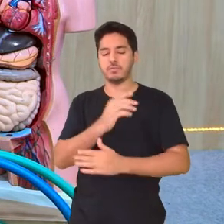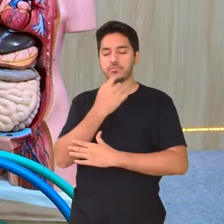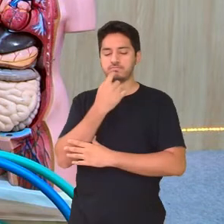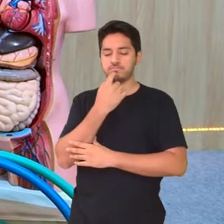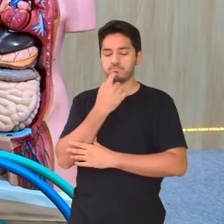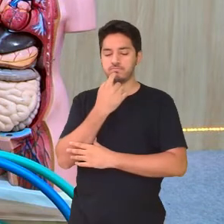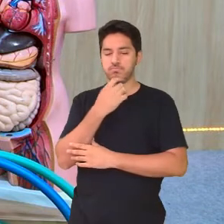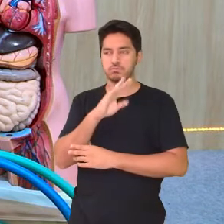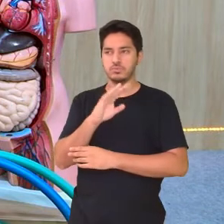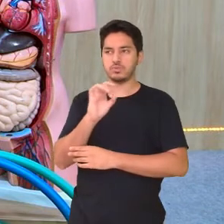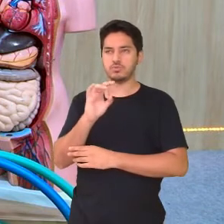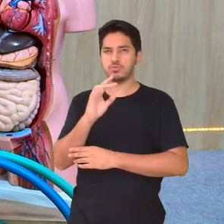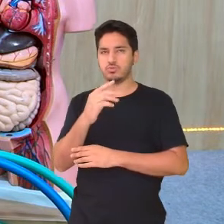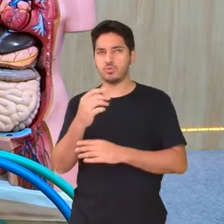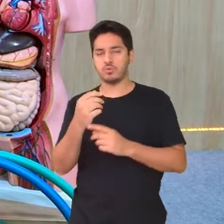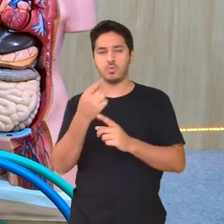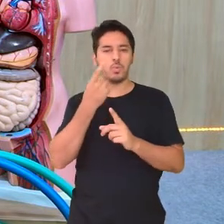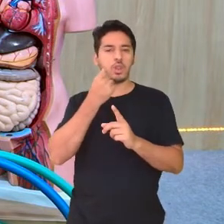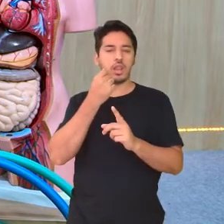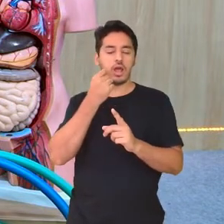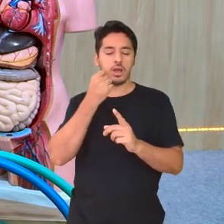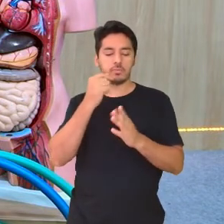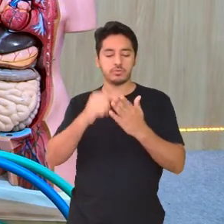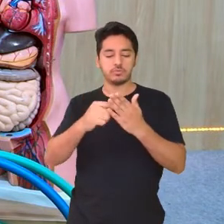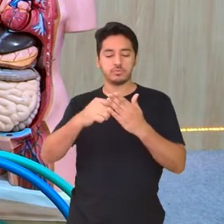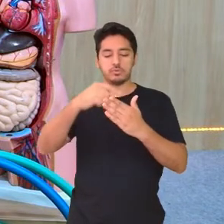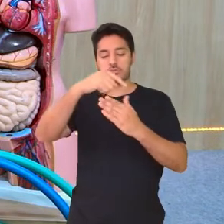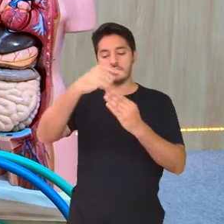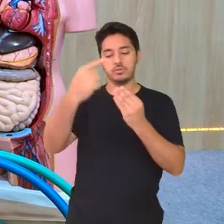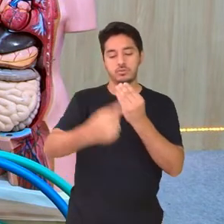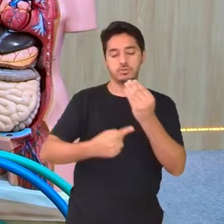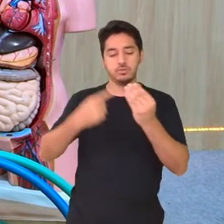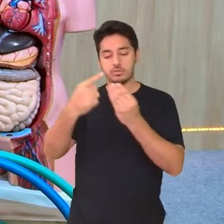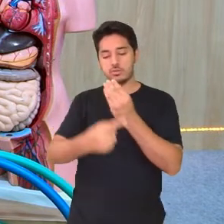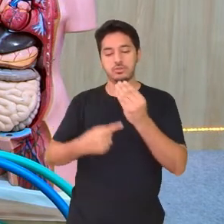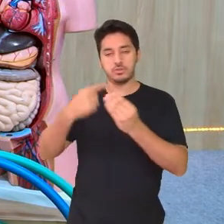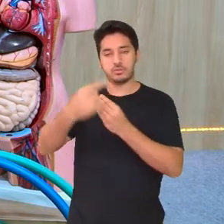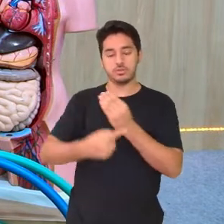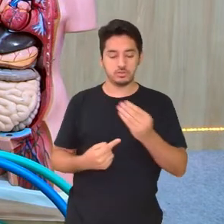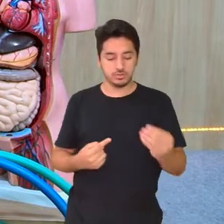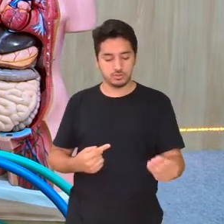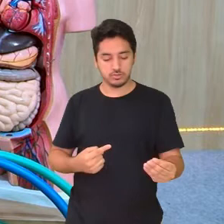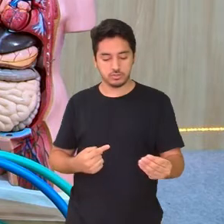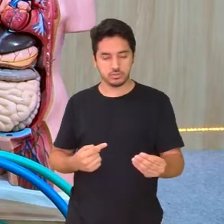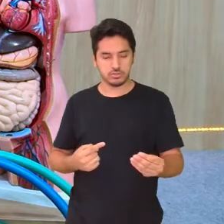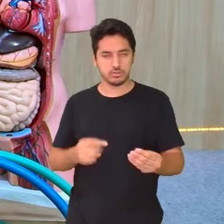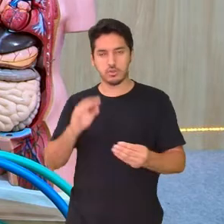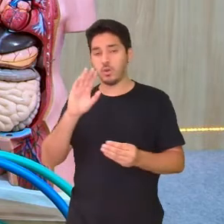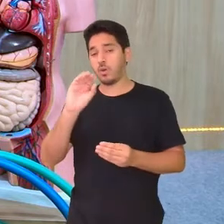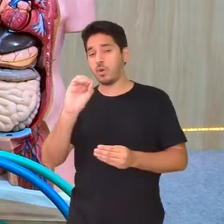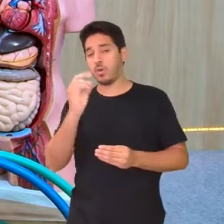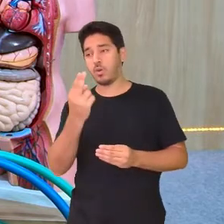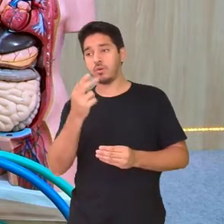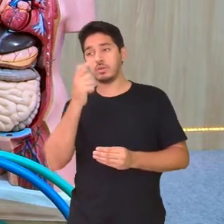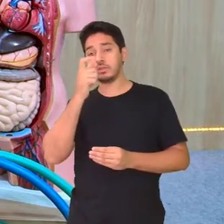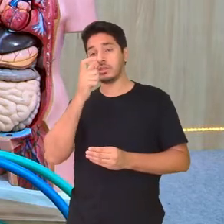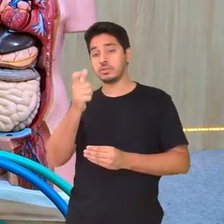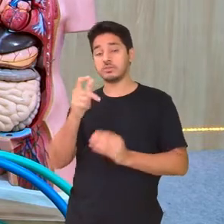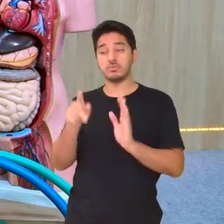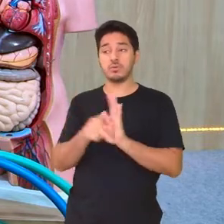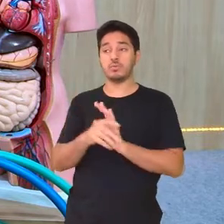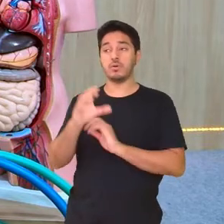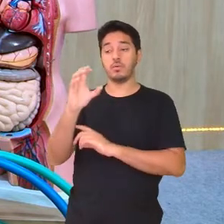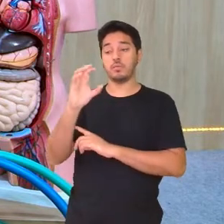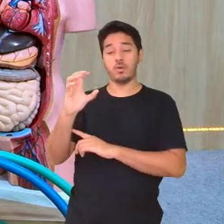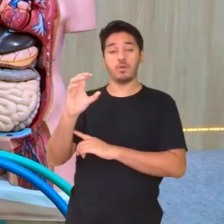só enrolar esse lápis utilizando o EVA é suficiente? Ou será que é mais interessante pegar uma bola